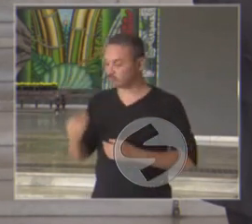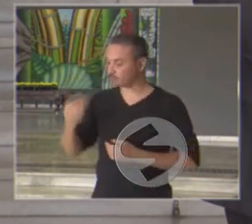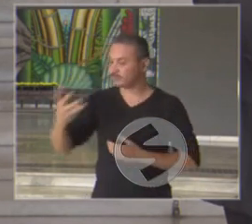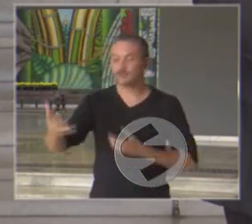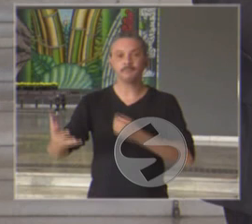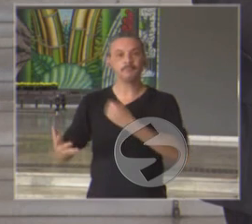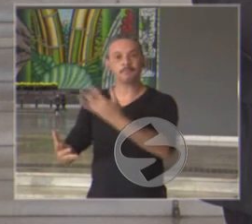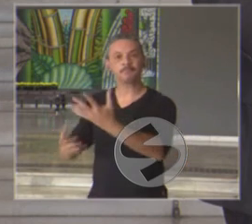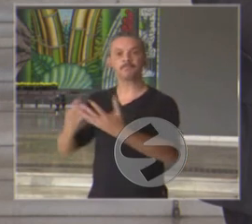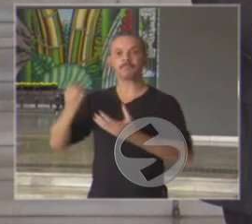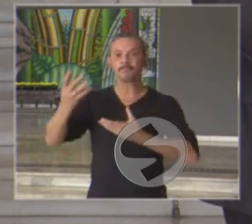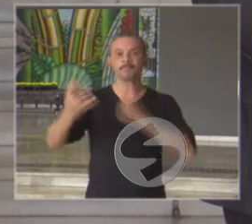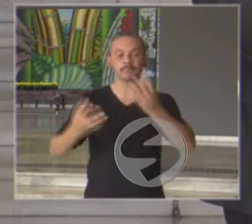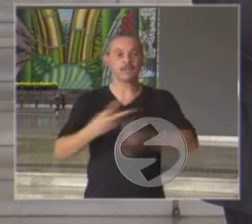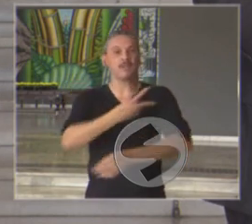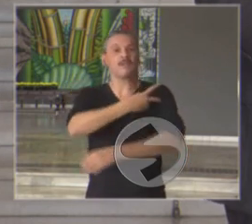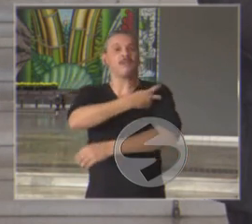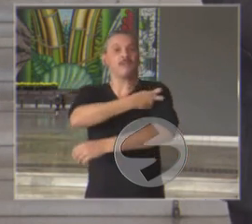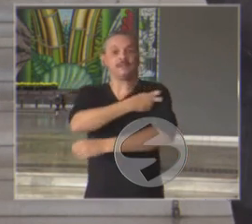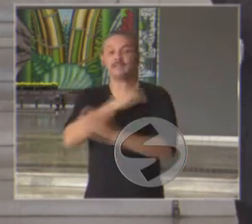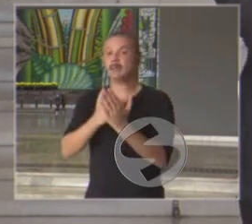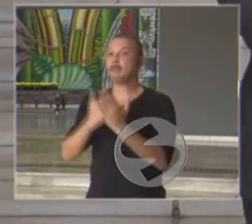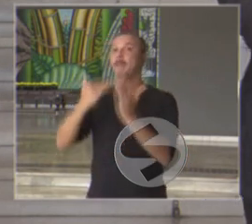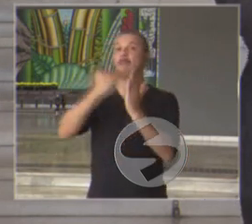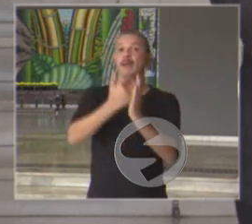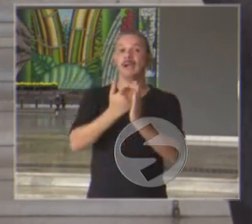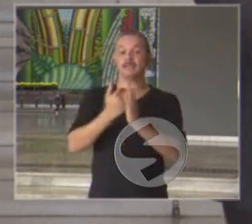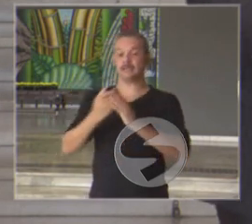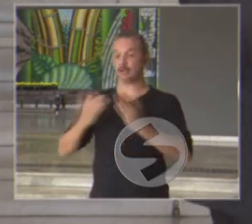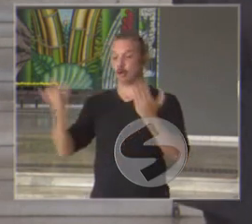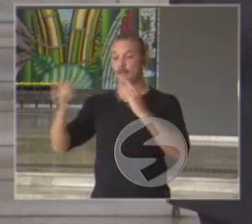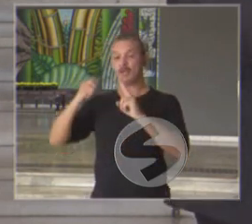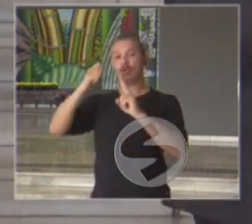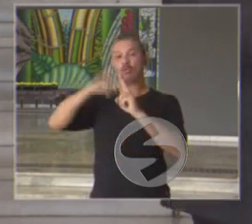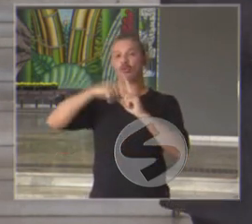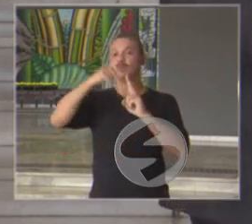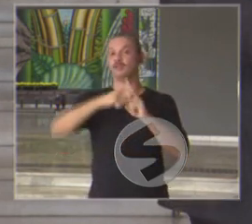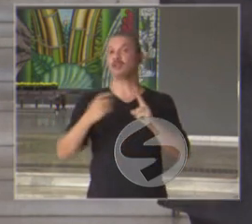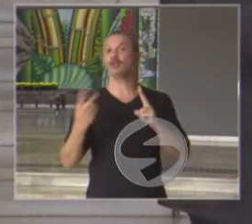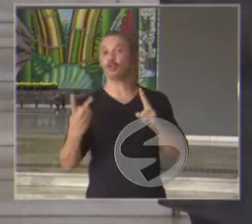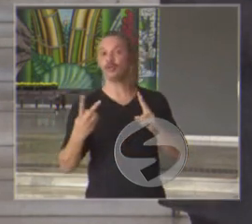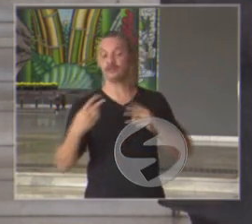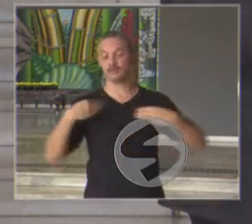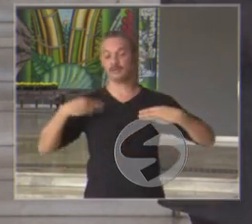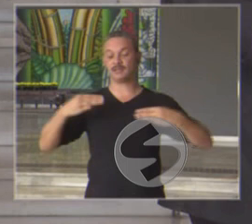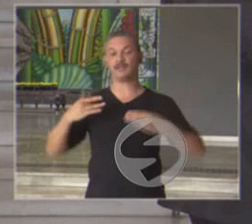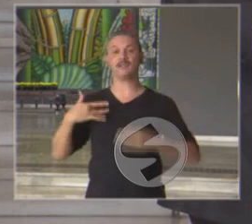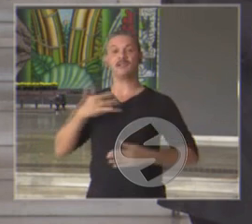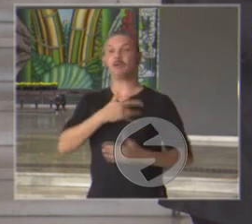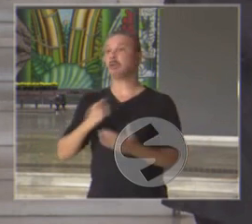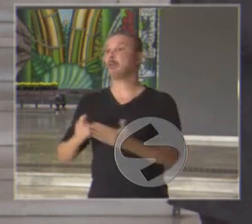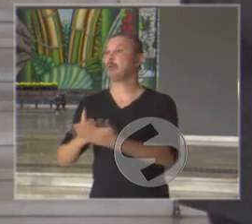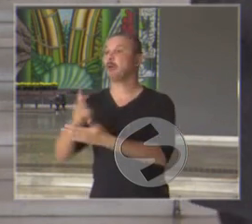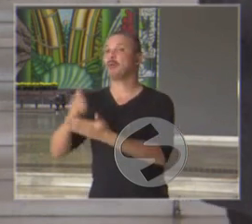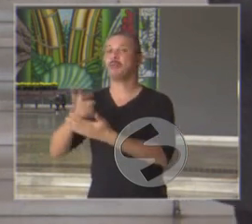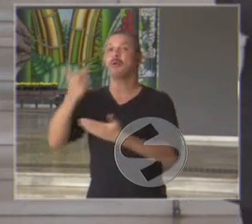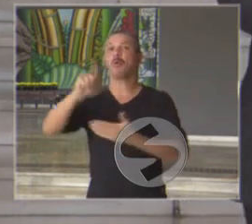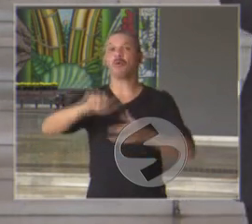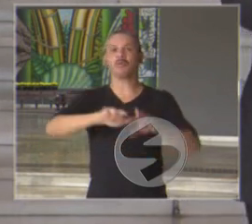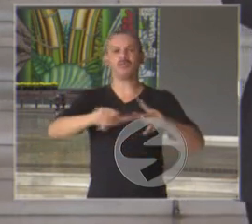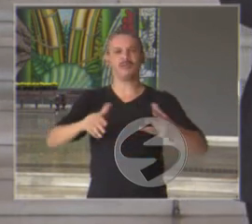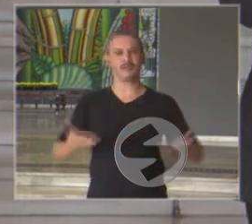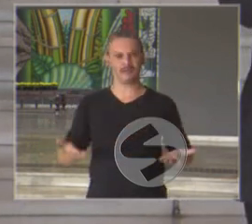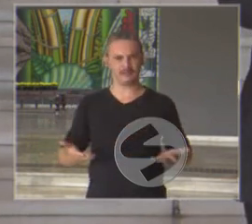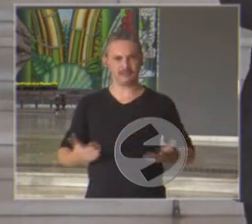vacinas do que nos últimos dois meses e meio, o Ministério da Saúde obteve de outros laboratórios.